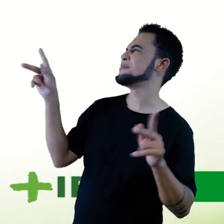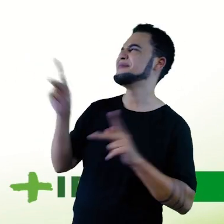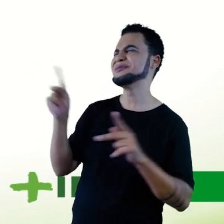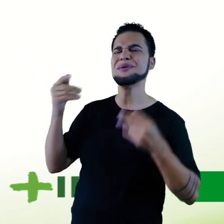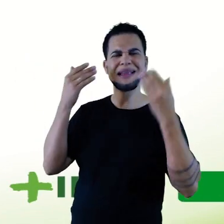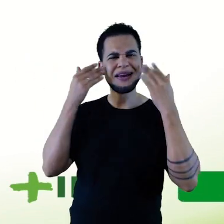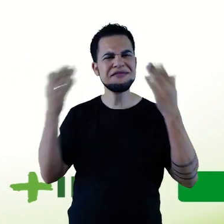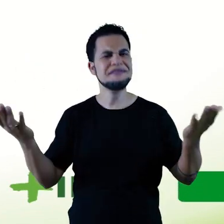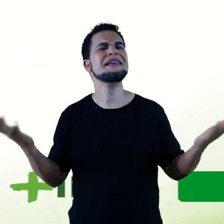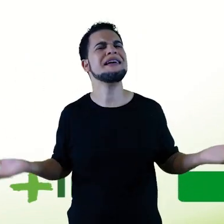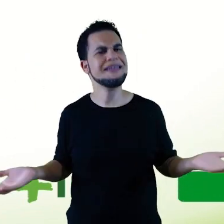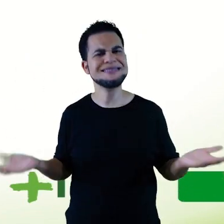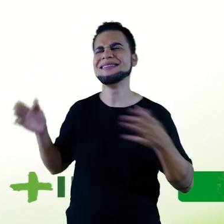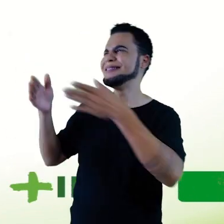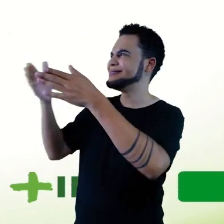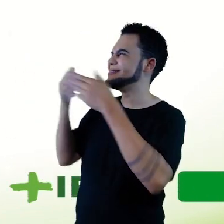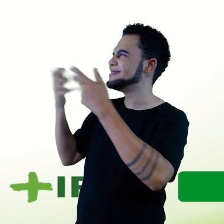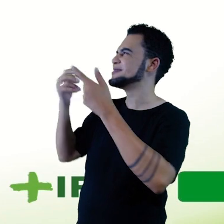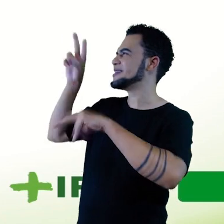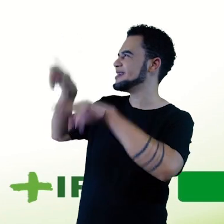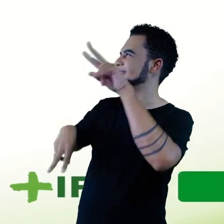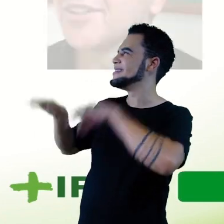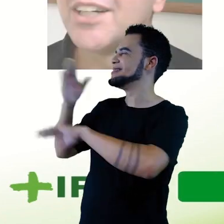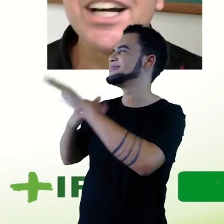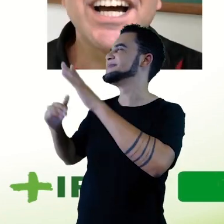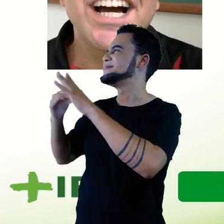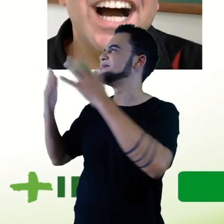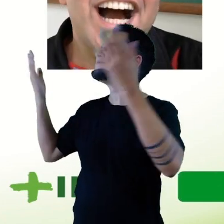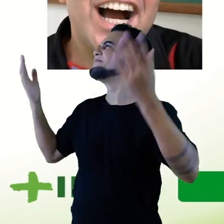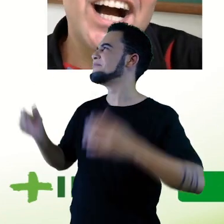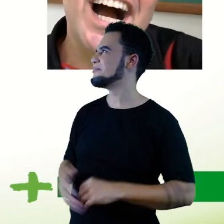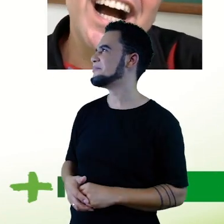já começou na frente, dá licença, eu quero ler tudo.